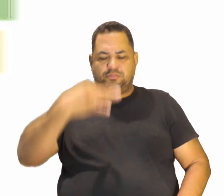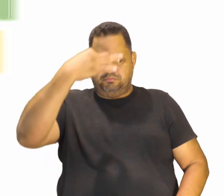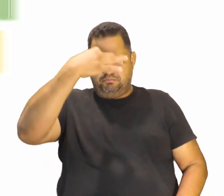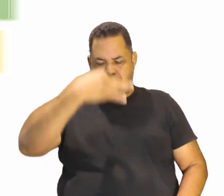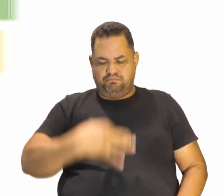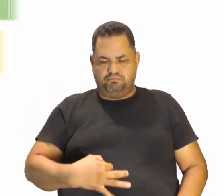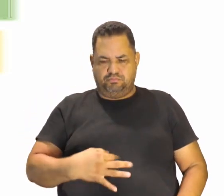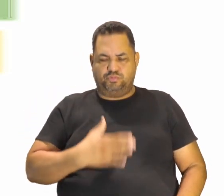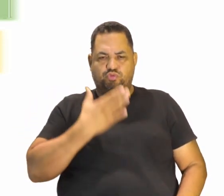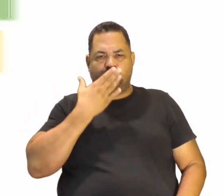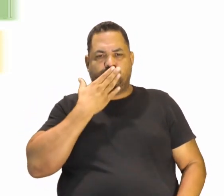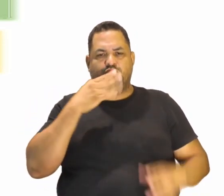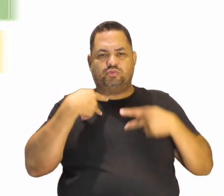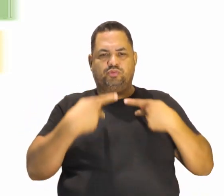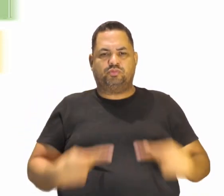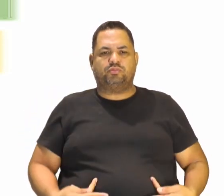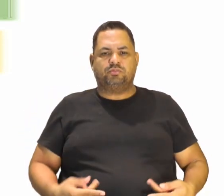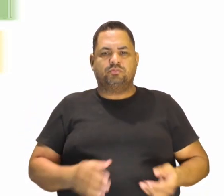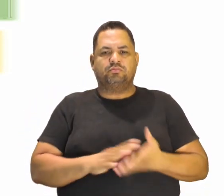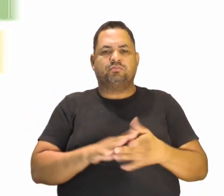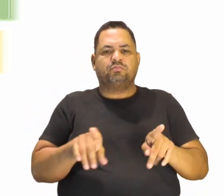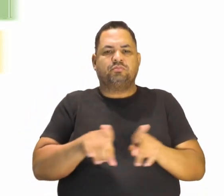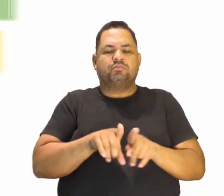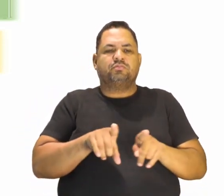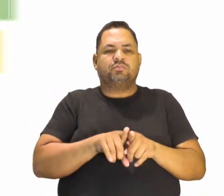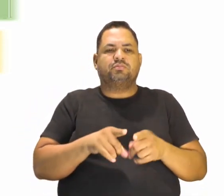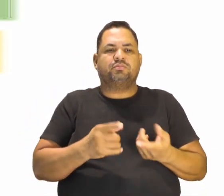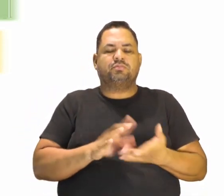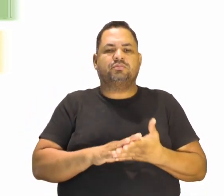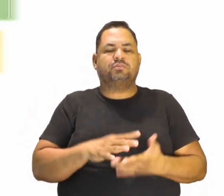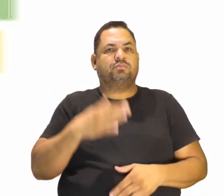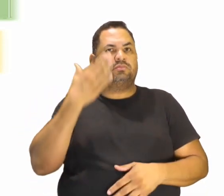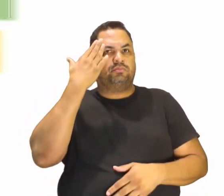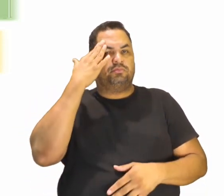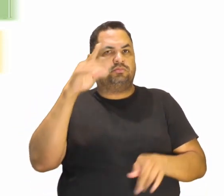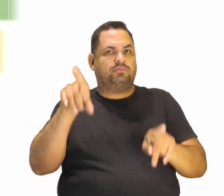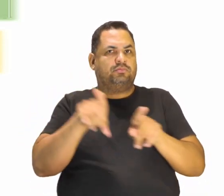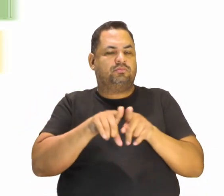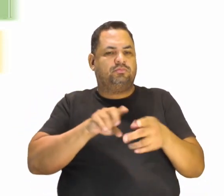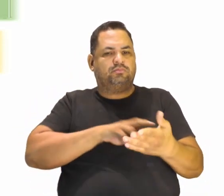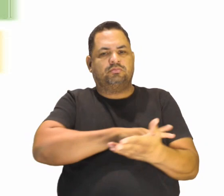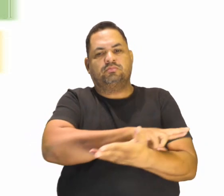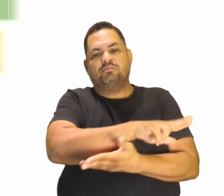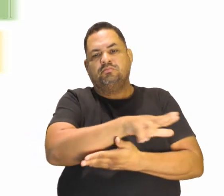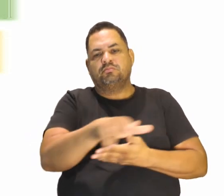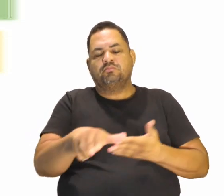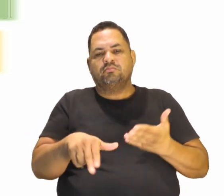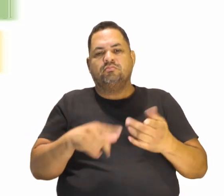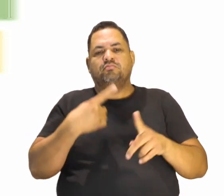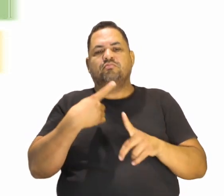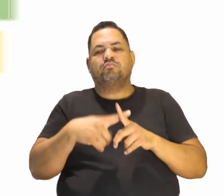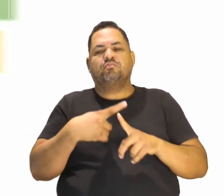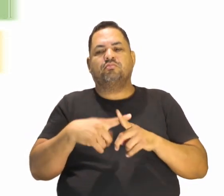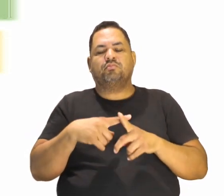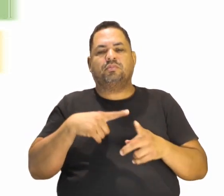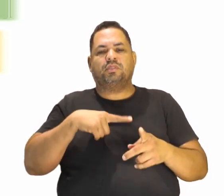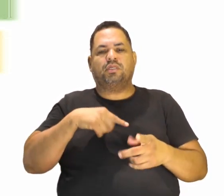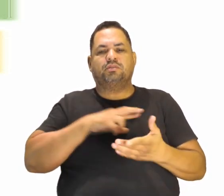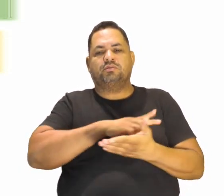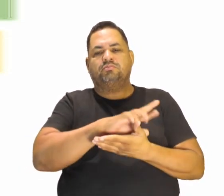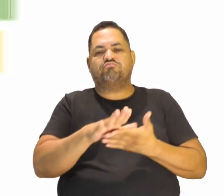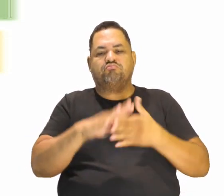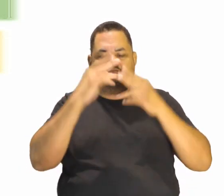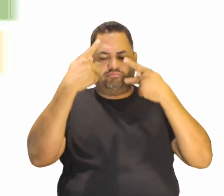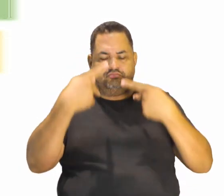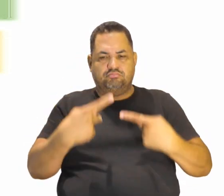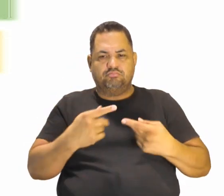de corpo. Nós entendemos também que não tem como sermos iguais, porque temos uma diversidade muito